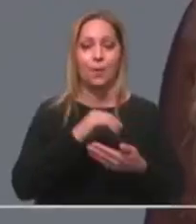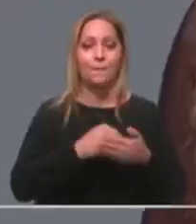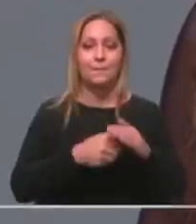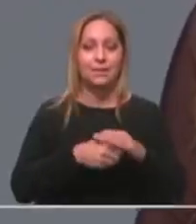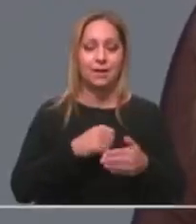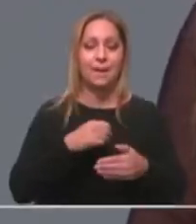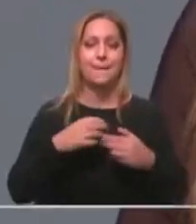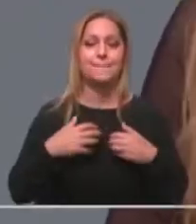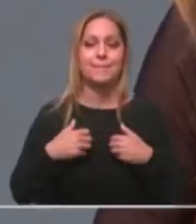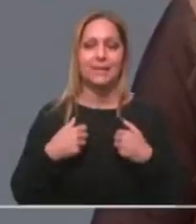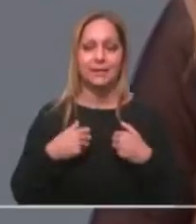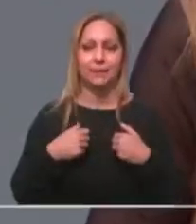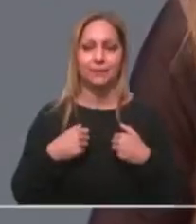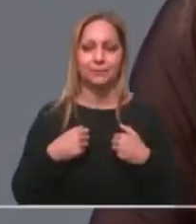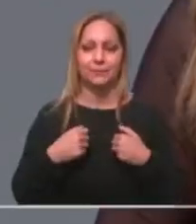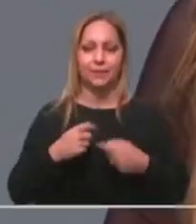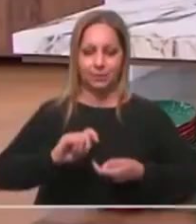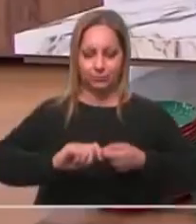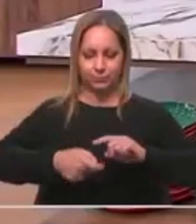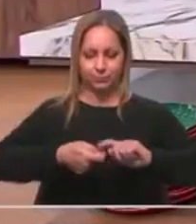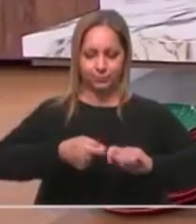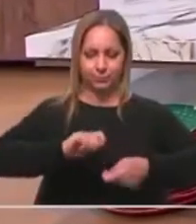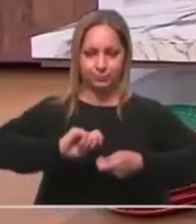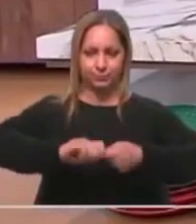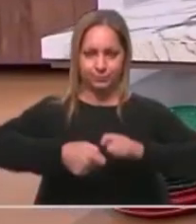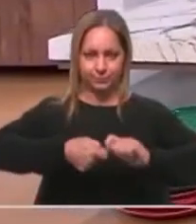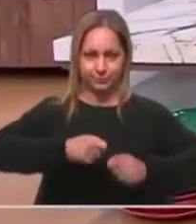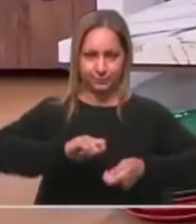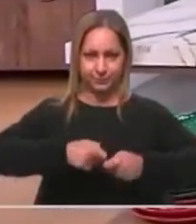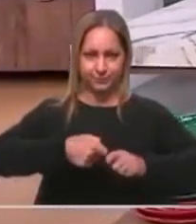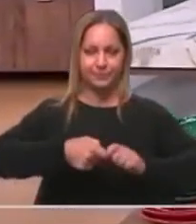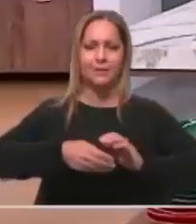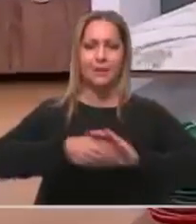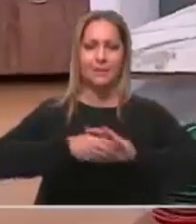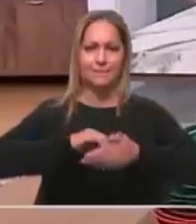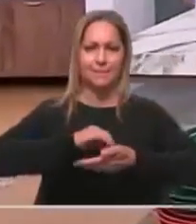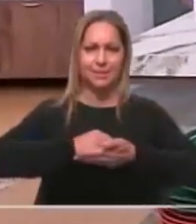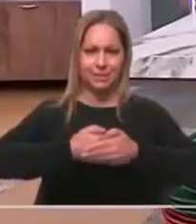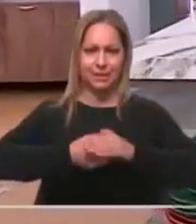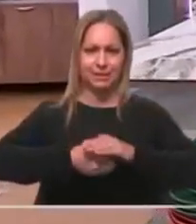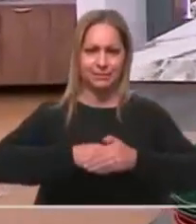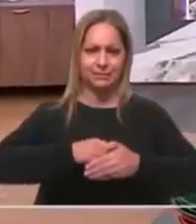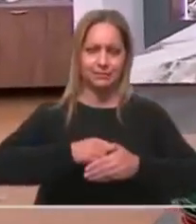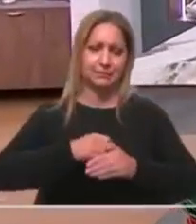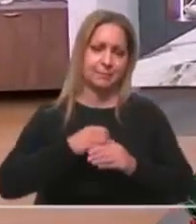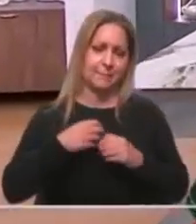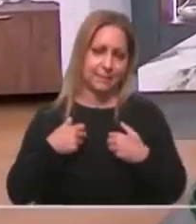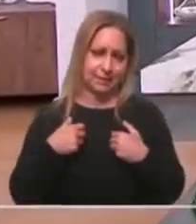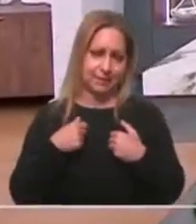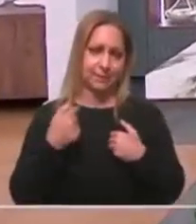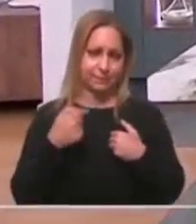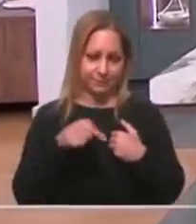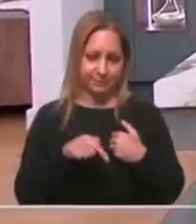é uma coisa que se faz assim com duas colheres. Ah, sim, sim, sim. Pronto. Eu amo. É um. E então